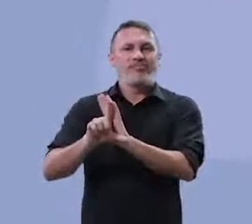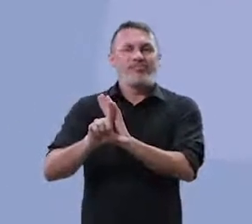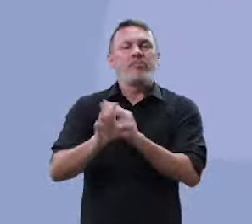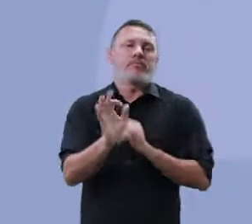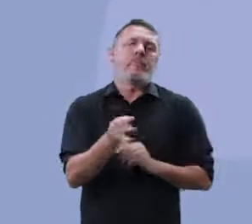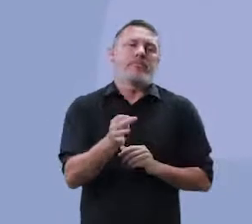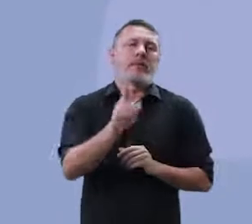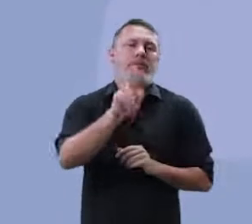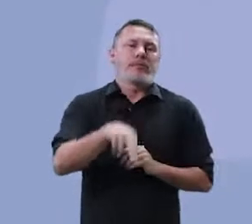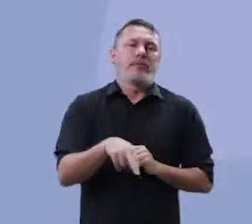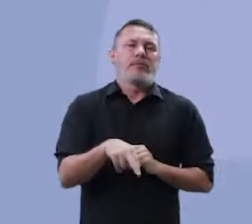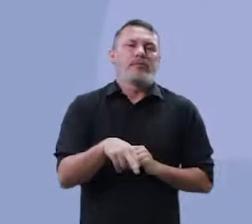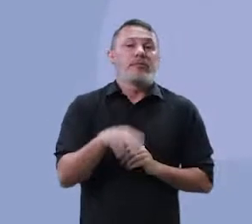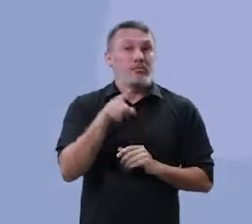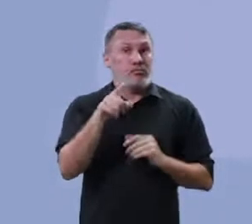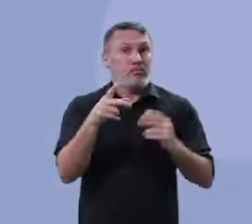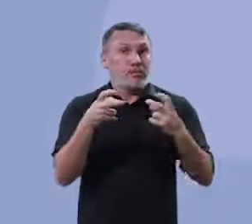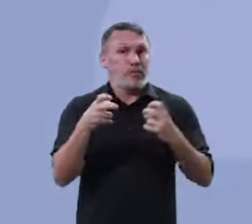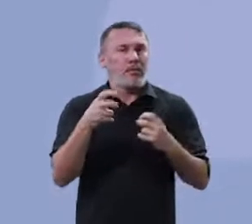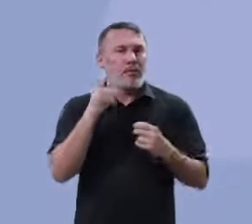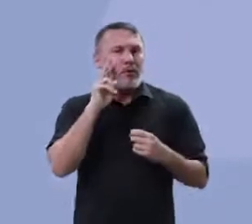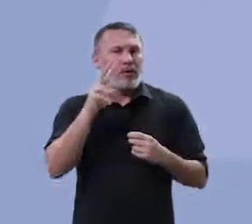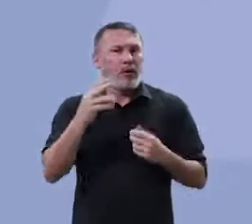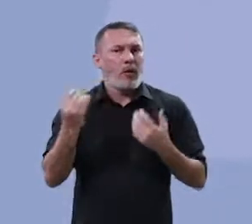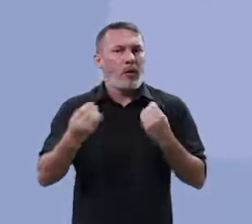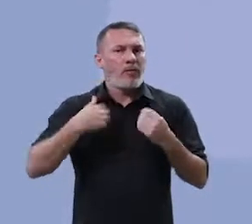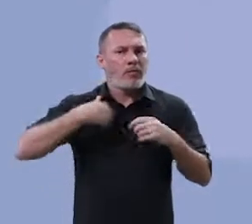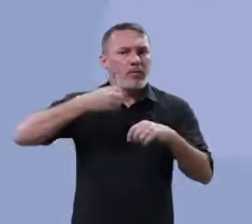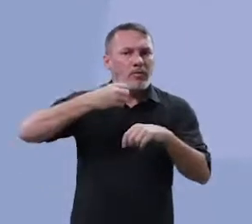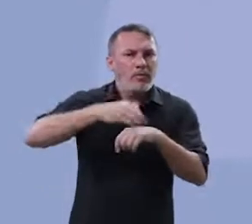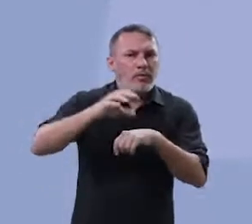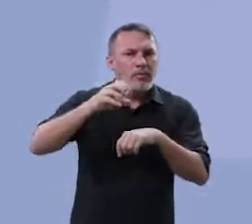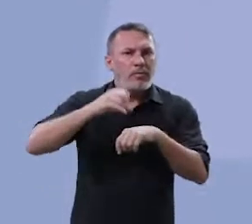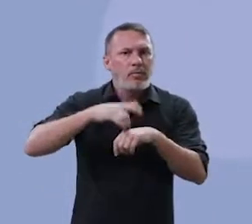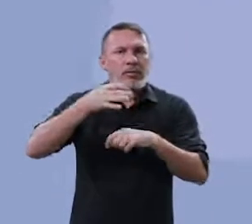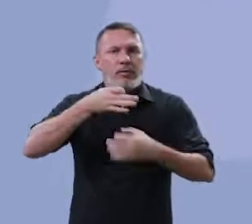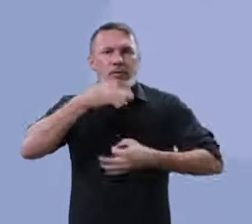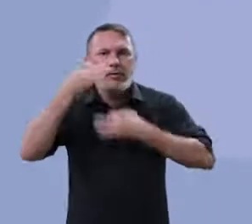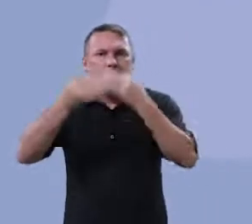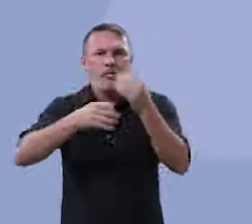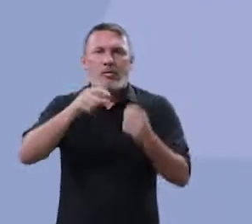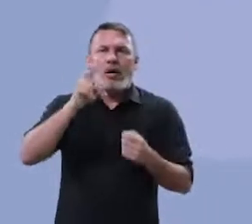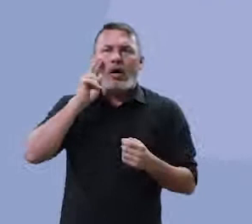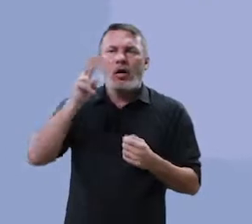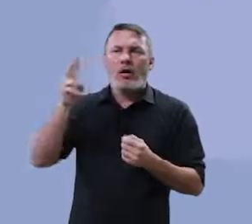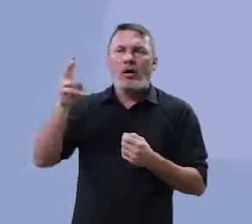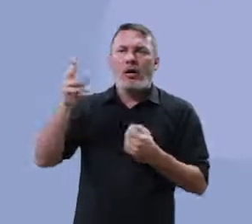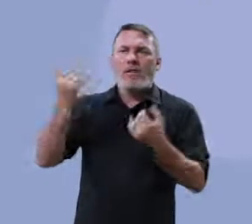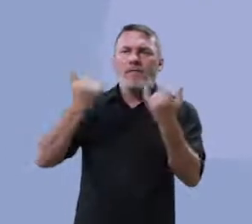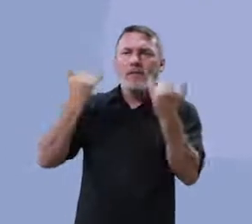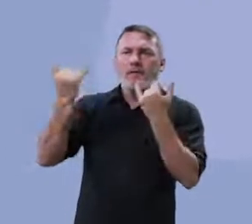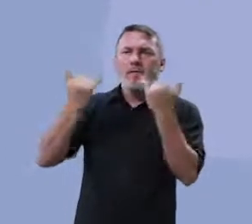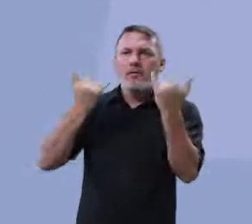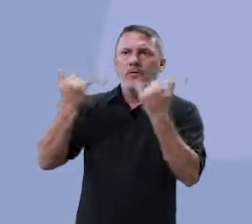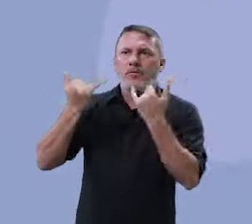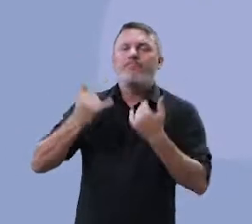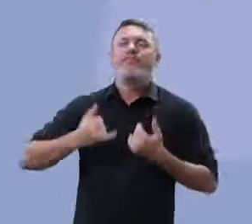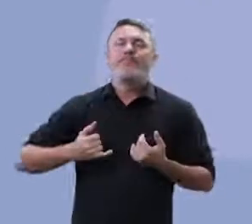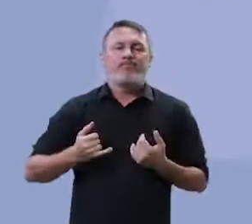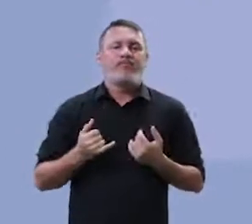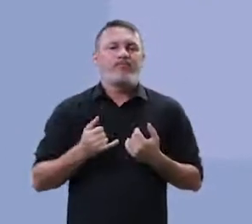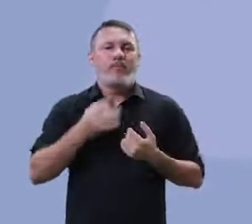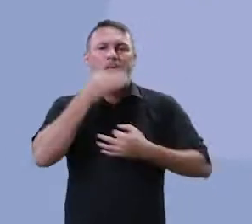leis. Perfeito. Já perceberam que nós, sem começar propriamente as argumentações, já mostrei para vocês